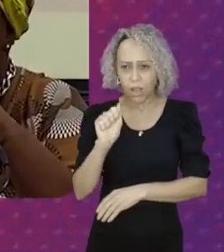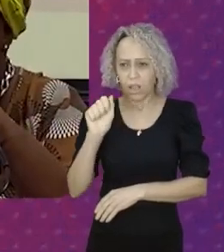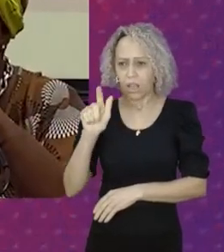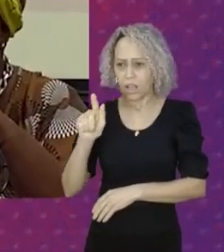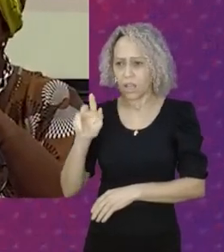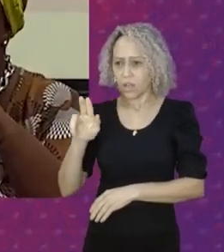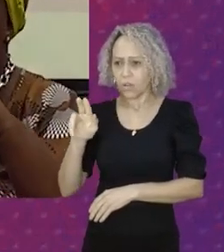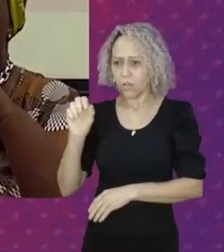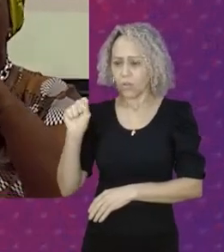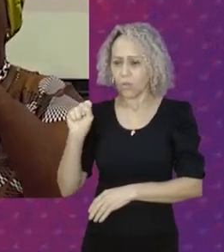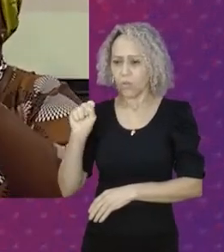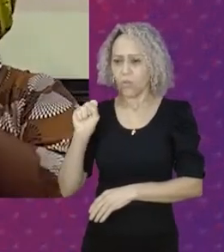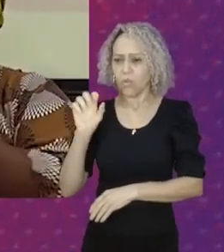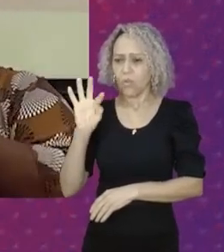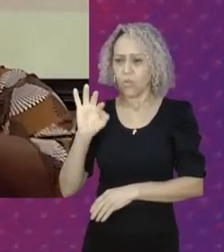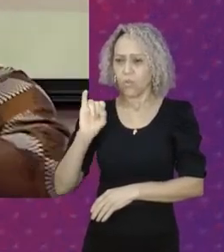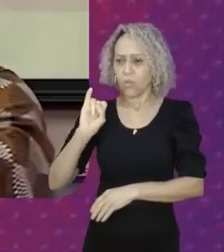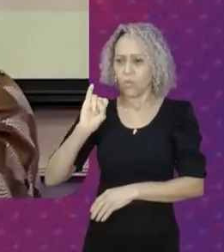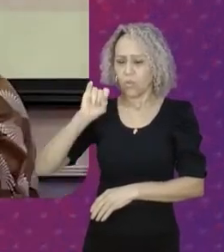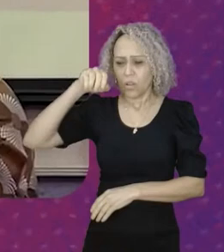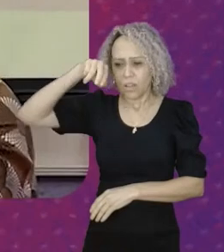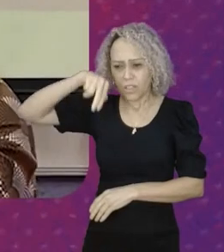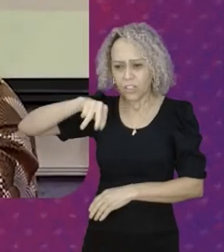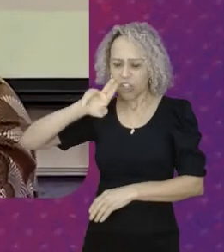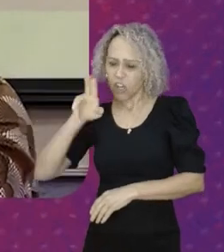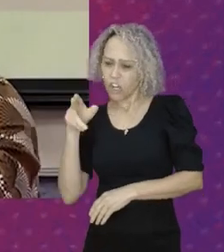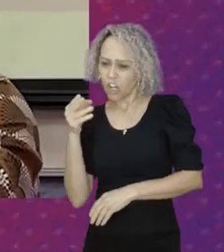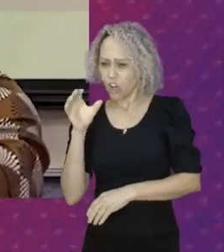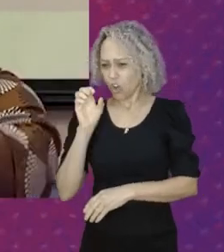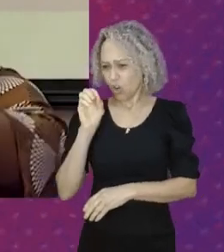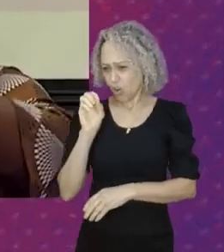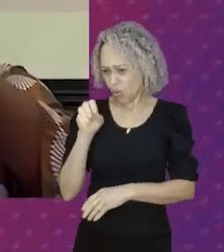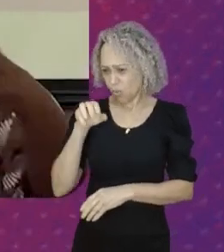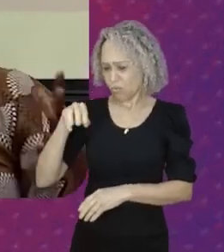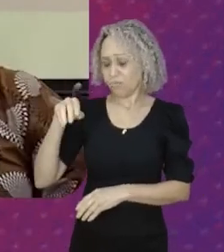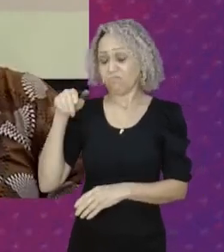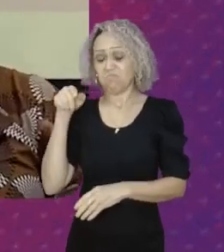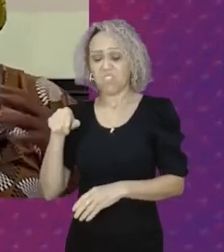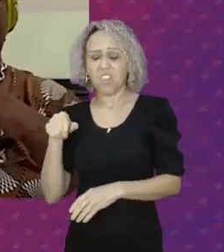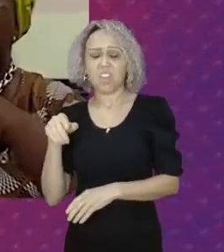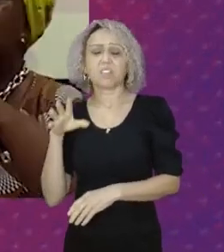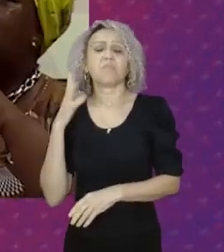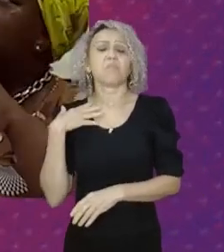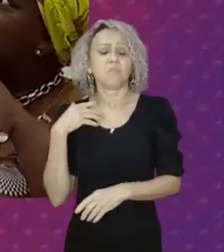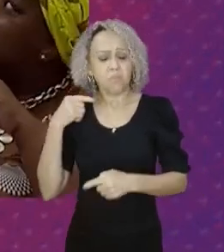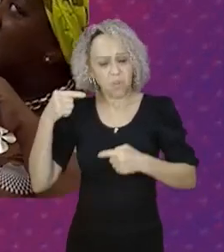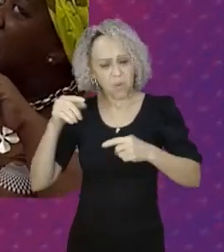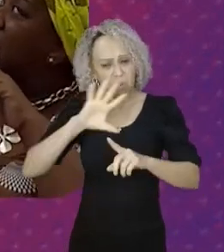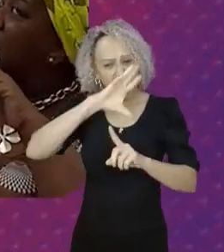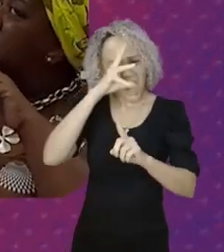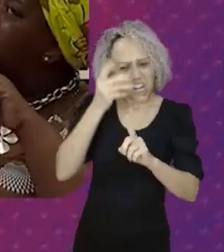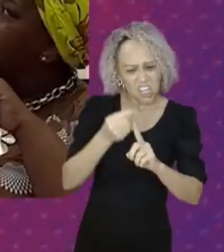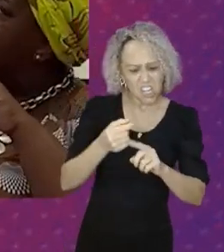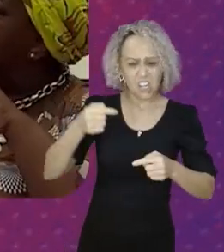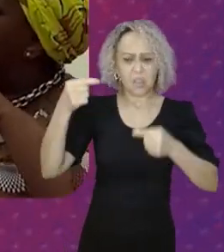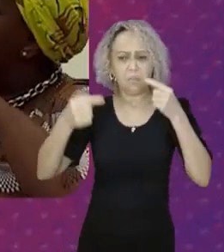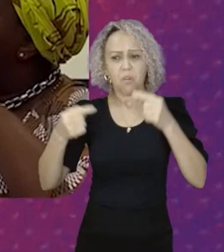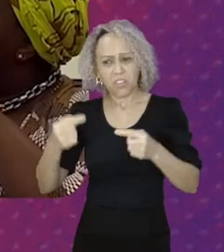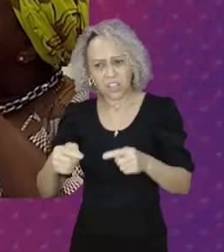Rio de Janeiro, um artista intelectual importantíssimo do movimento negro, ele vai criar, lá